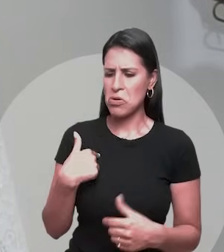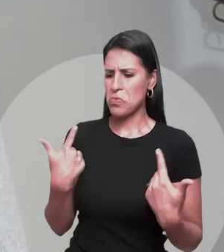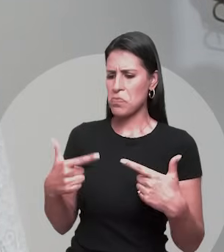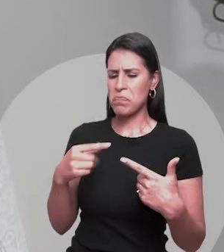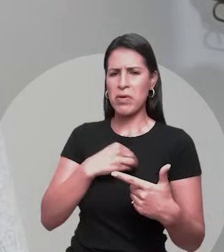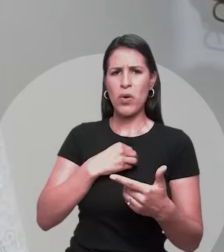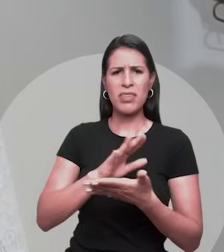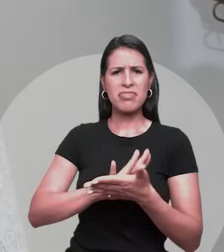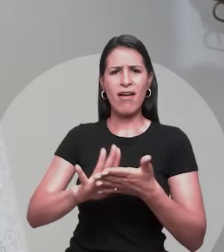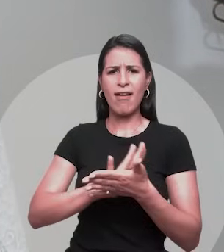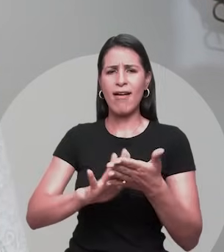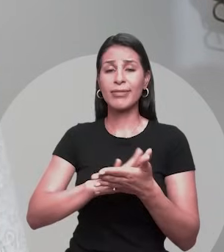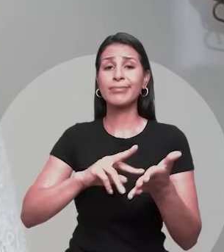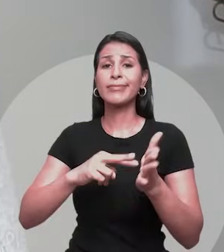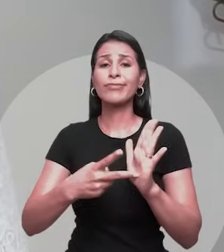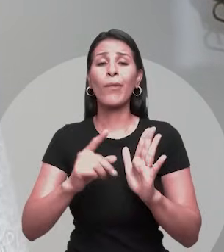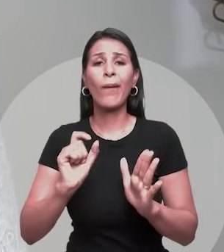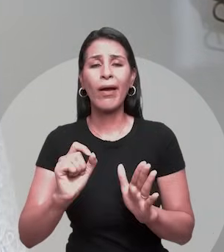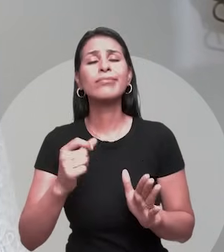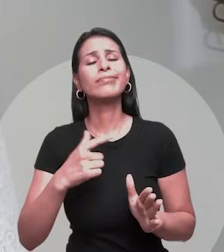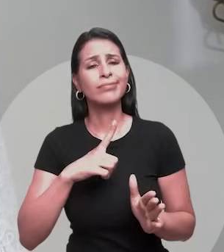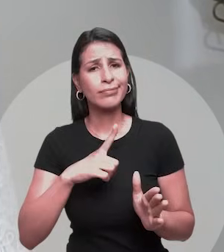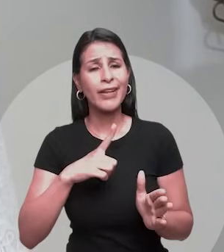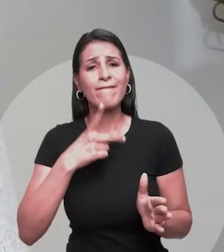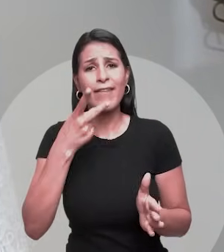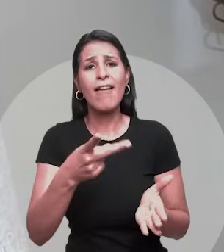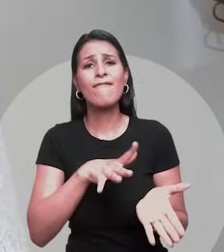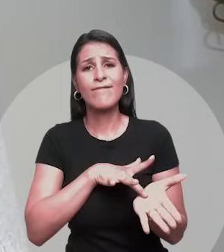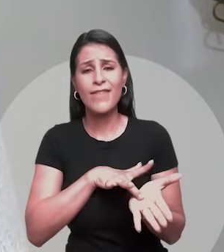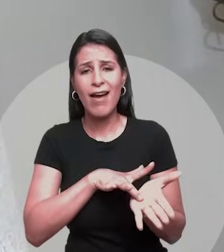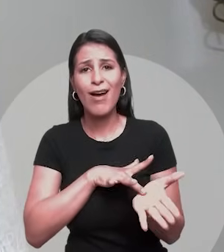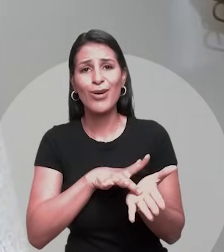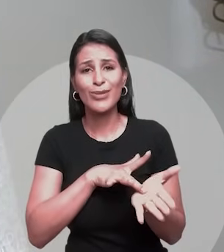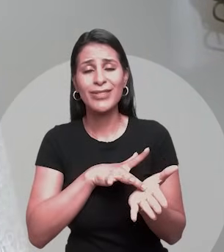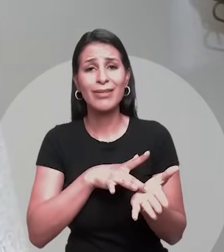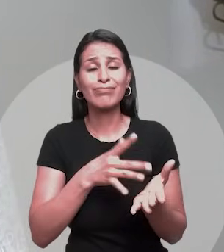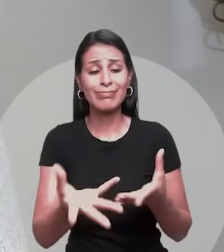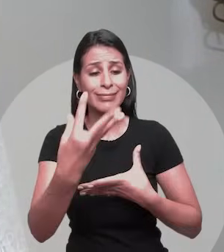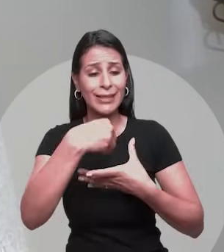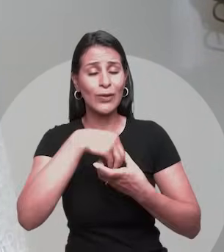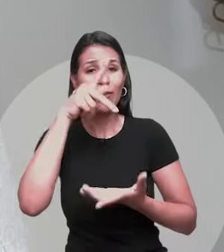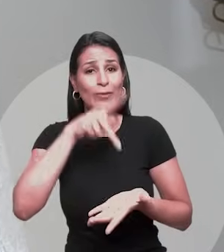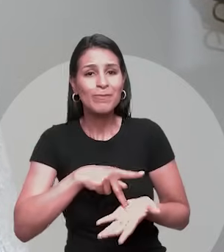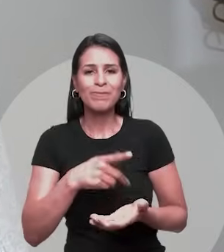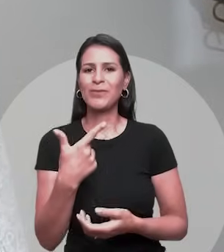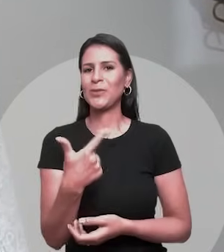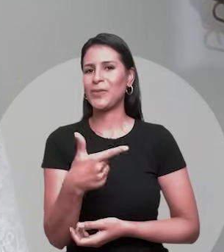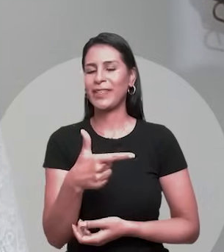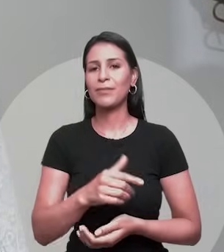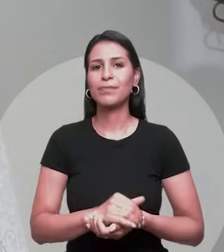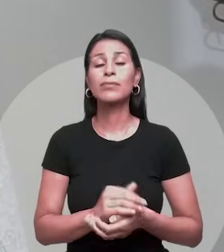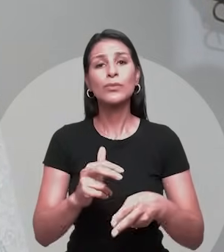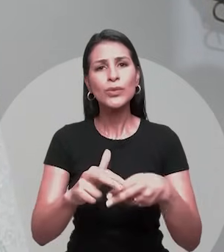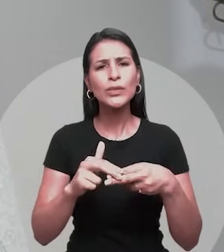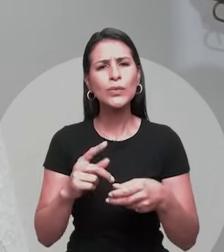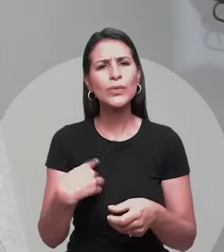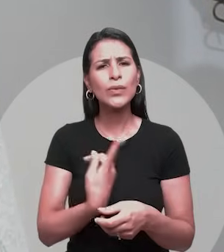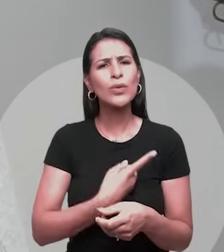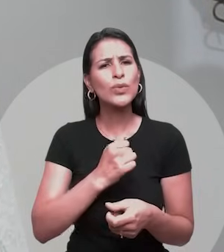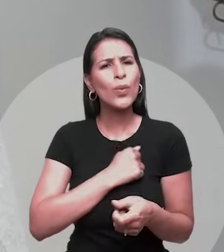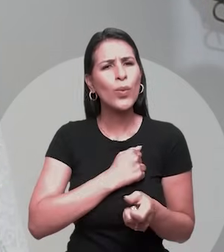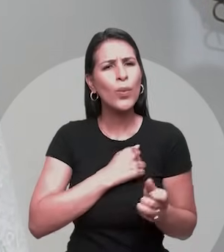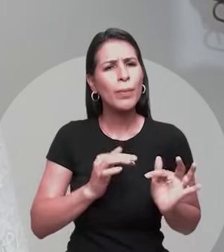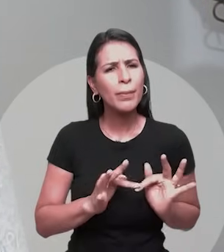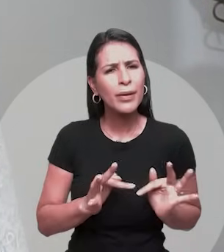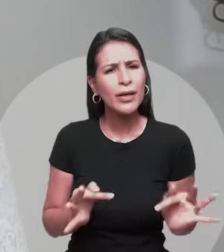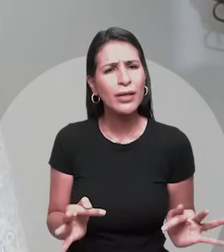nenhum, a nós mesmos nos enganamos e a verdade não está em nós. Por isso, em humildade, convido